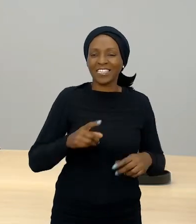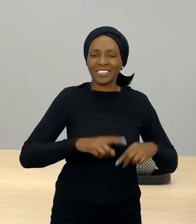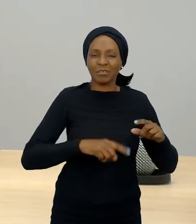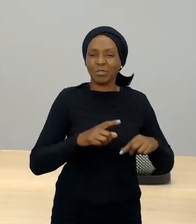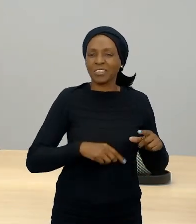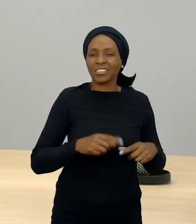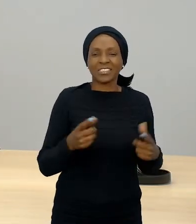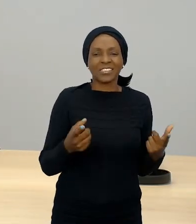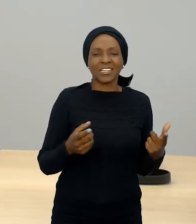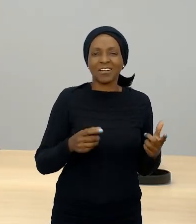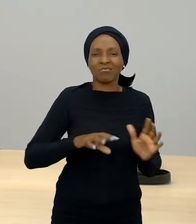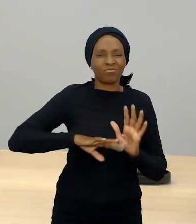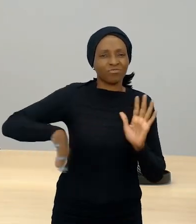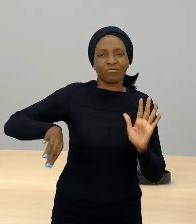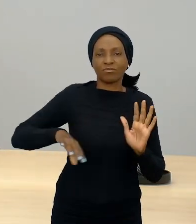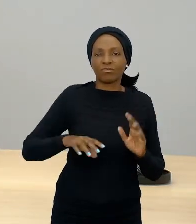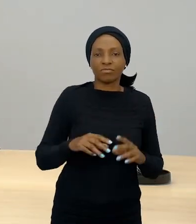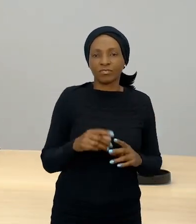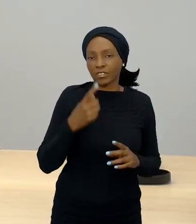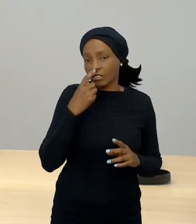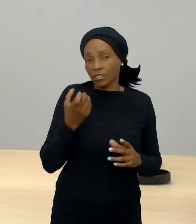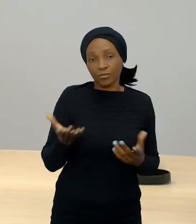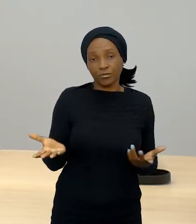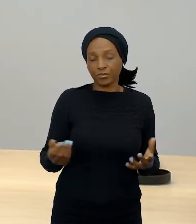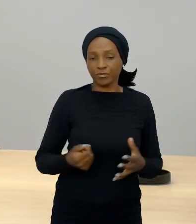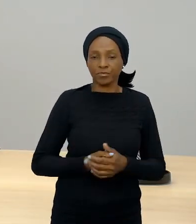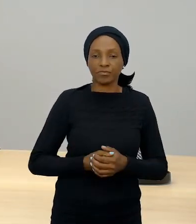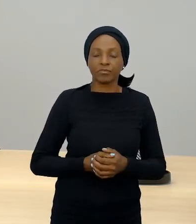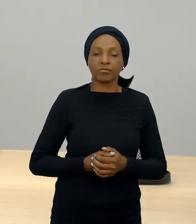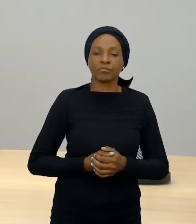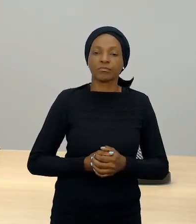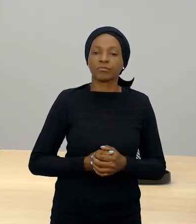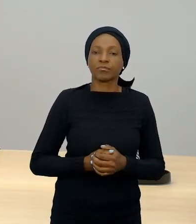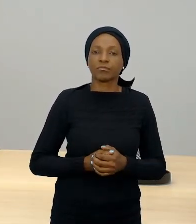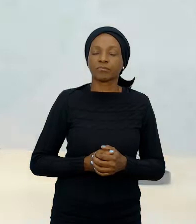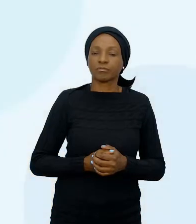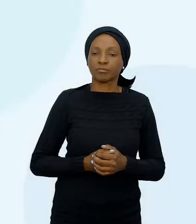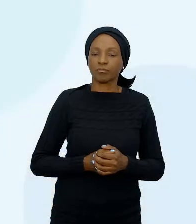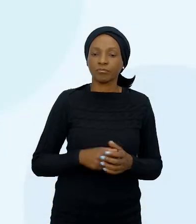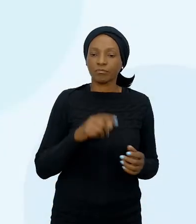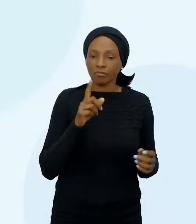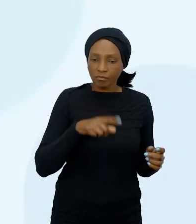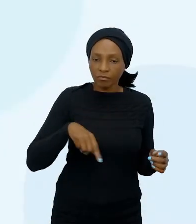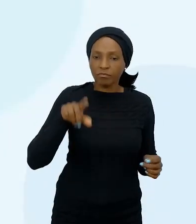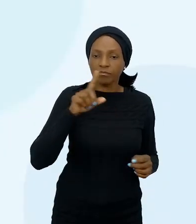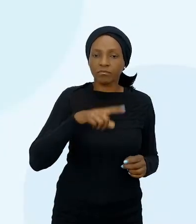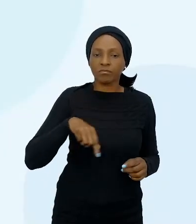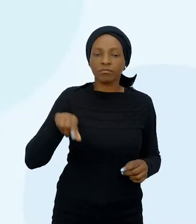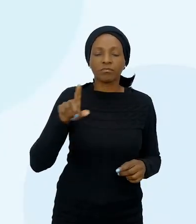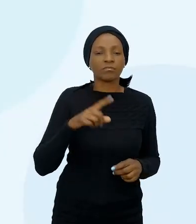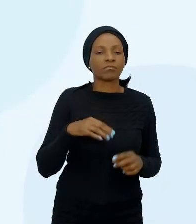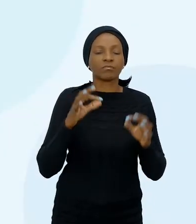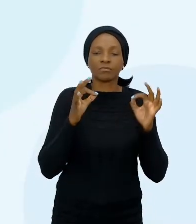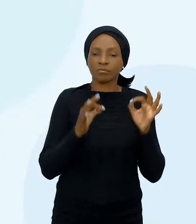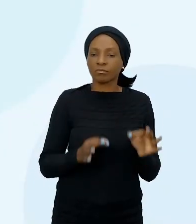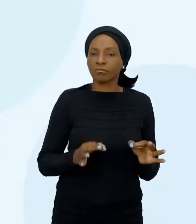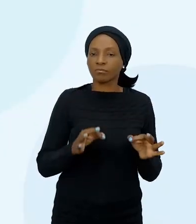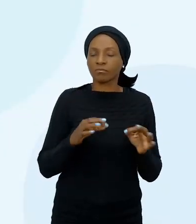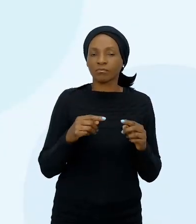é separado, ok? E por fim lá, como comentei, a reciclagem, que seria o ideal para